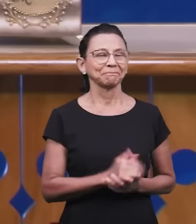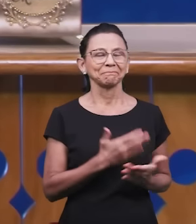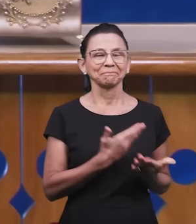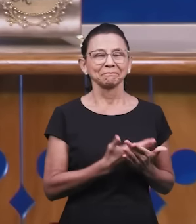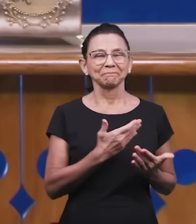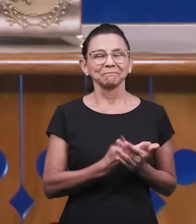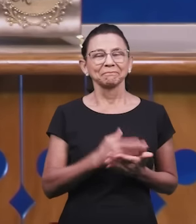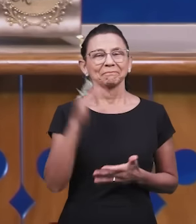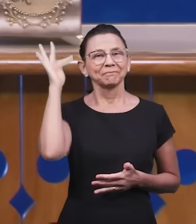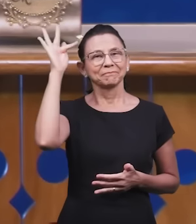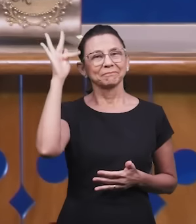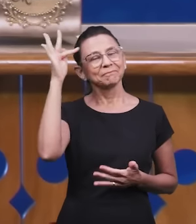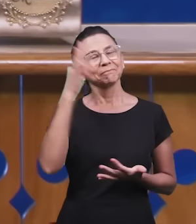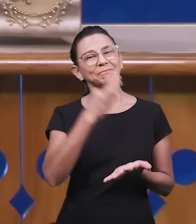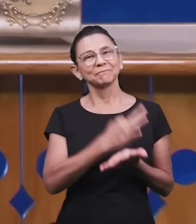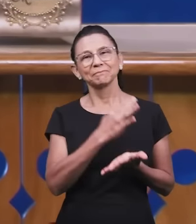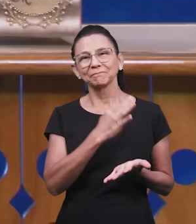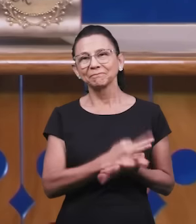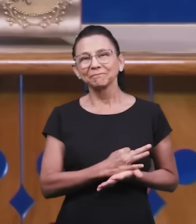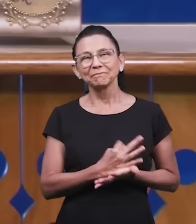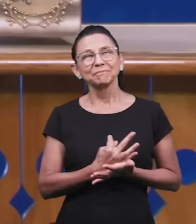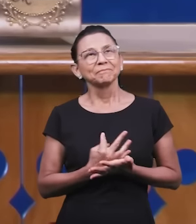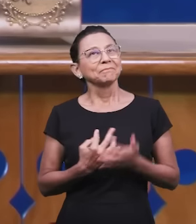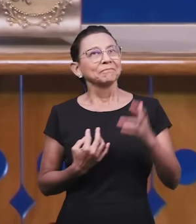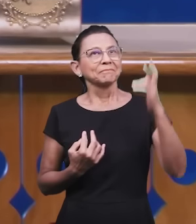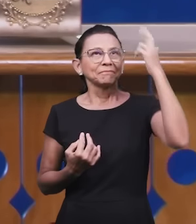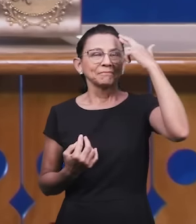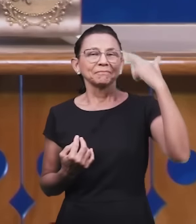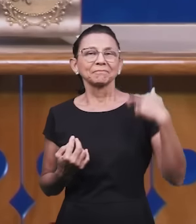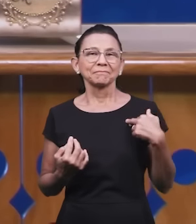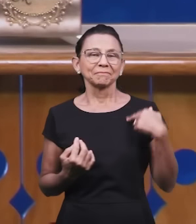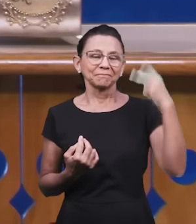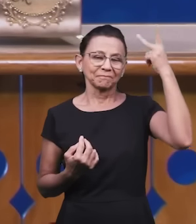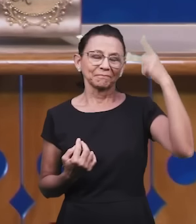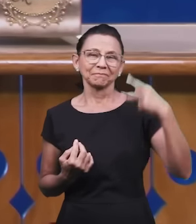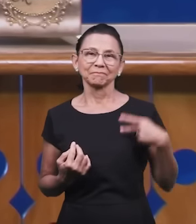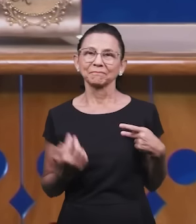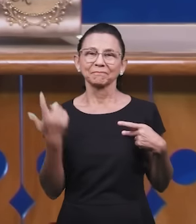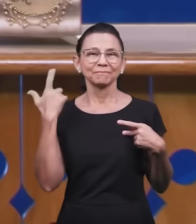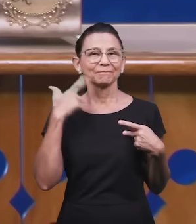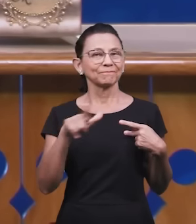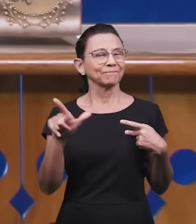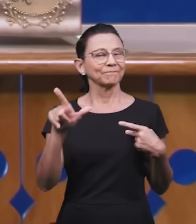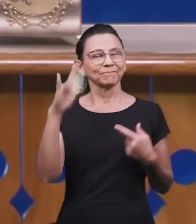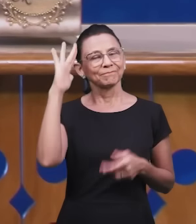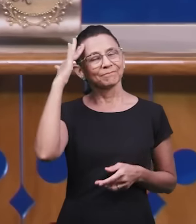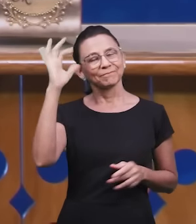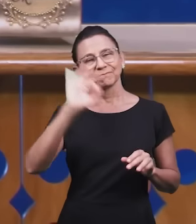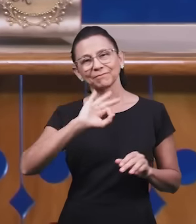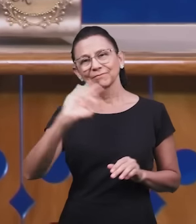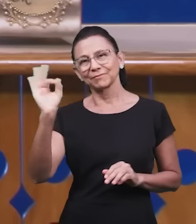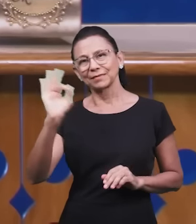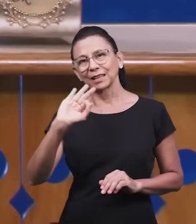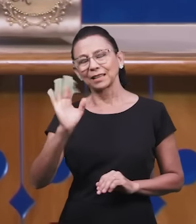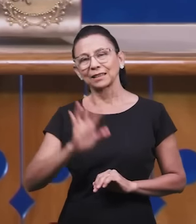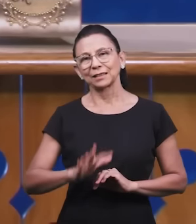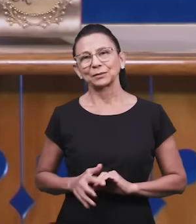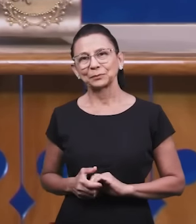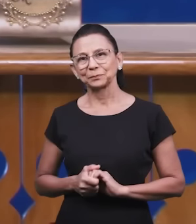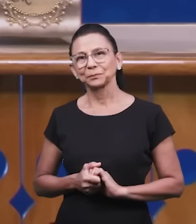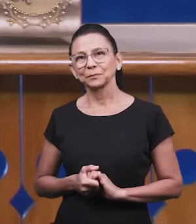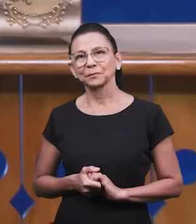nem a razão do homem pôde alcançar também. Nós vemos que a filosofia, ela sempre, em